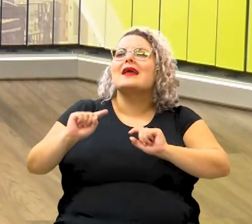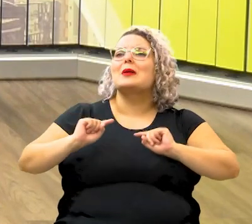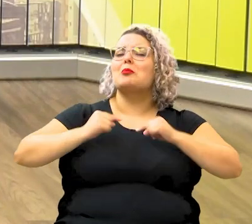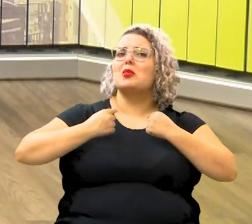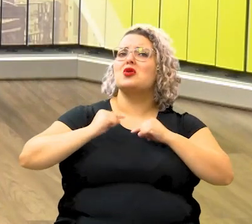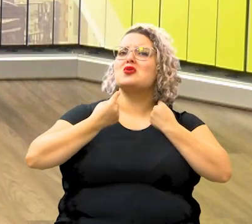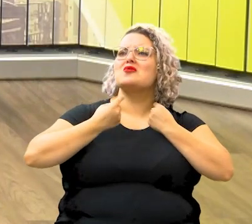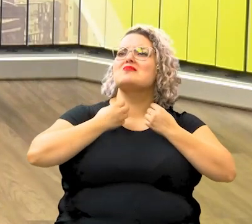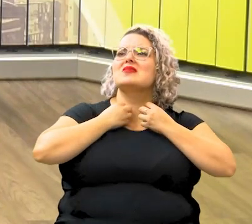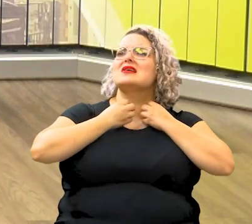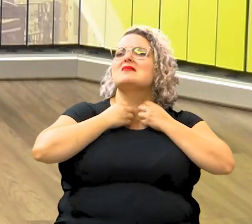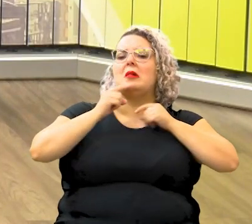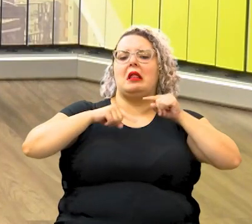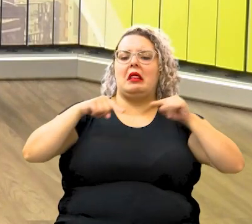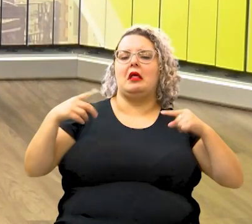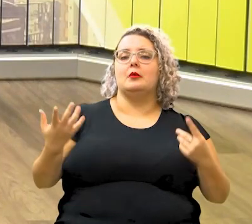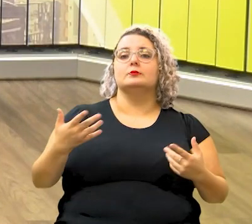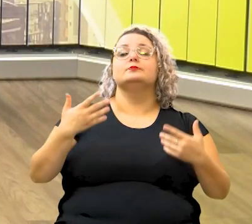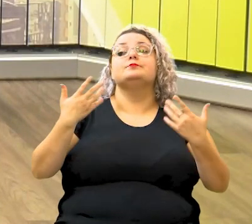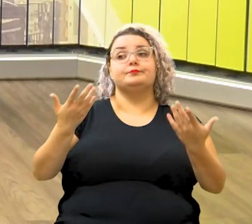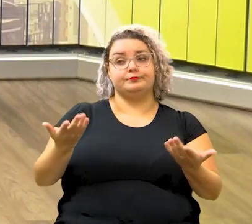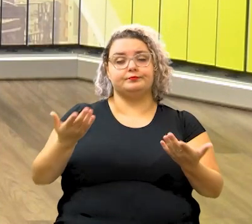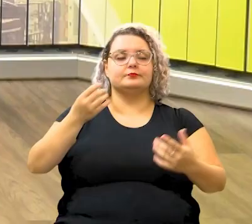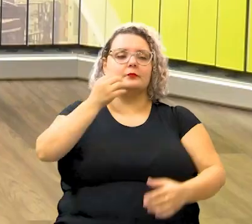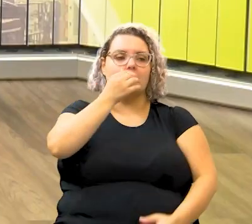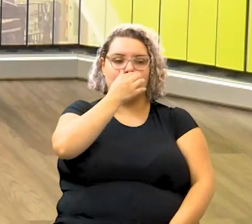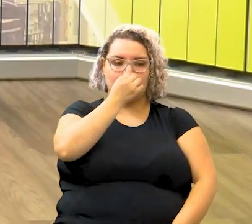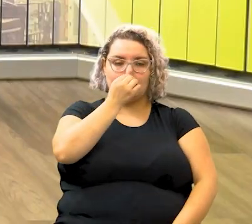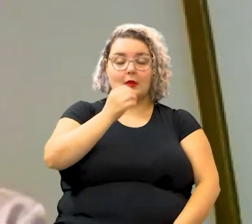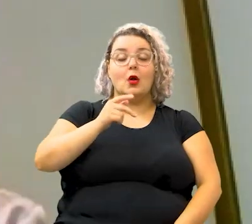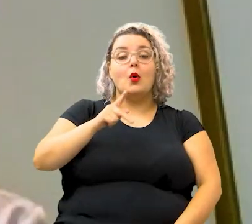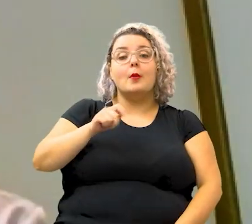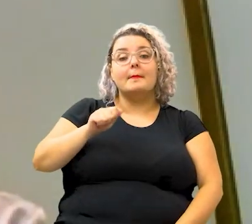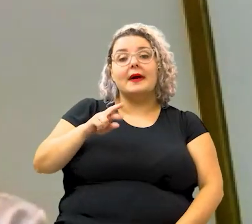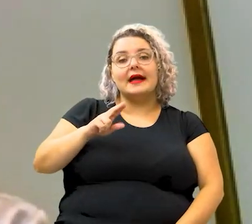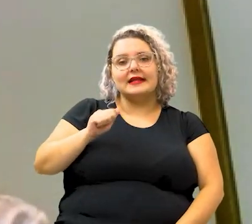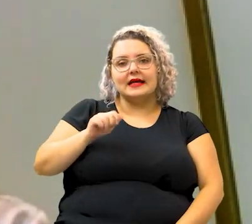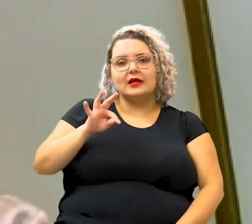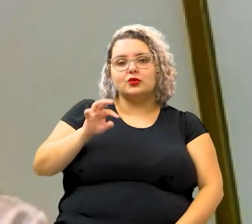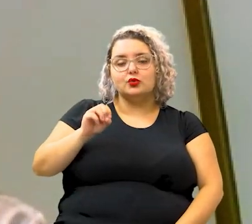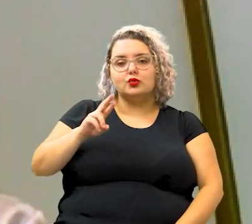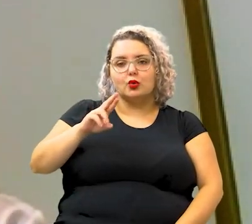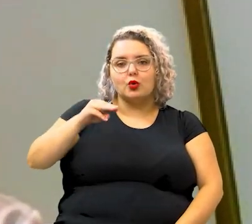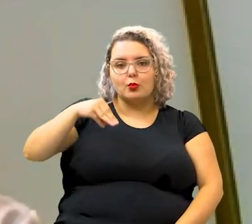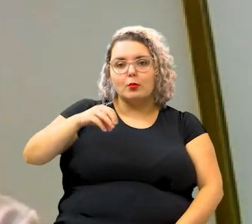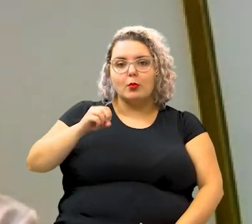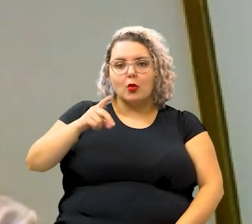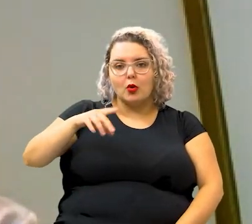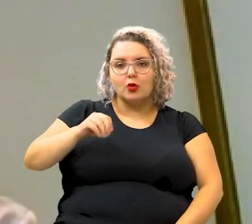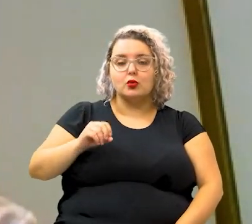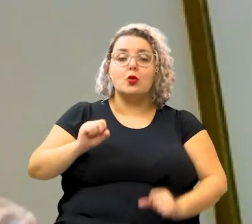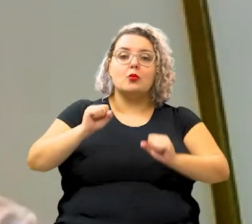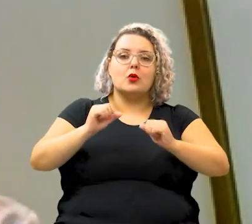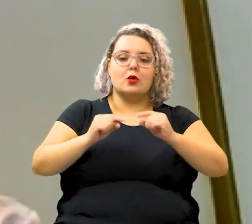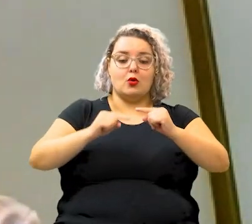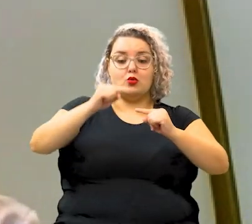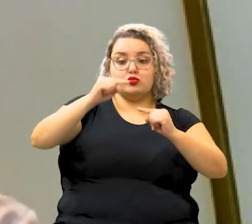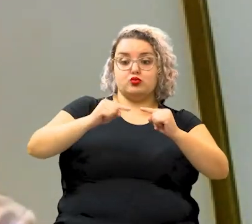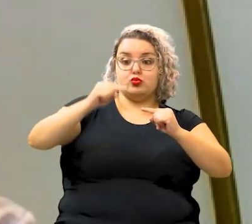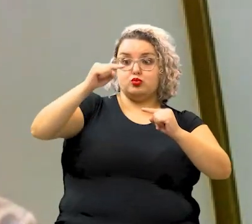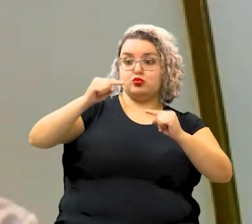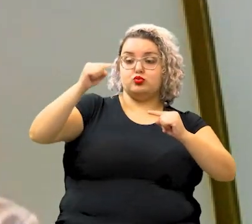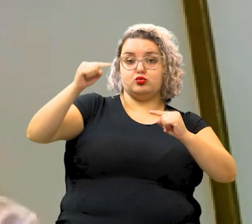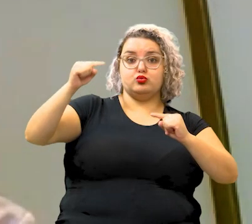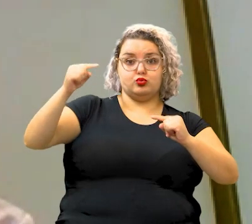nessas glândulas, doutora? Pois é, então o paratormônio ele pode estar aumentado em algumas situações.